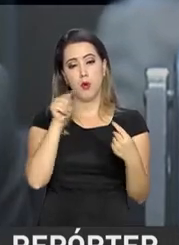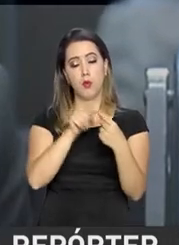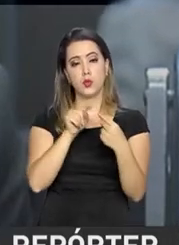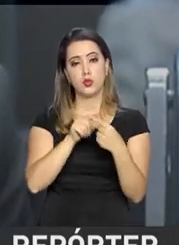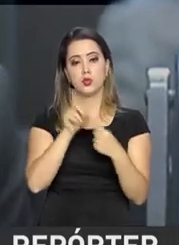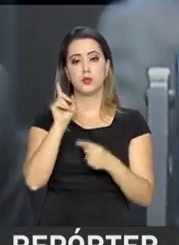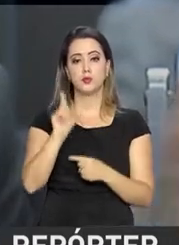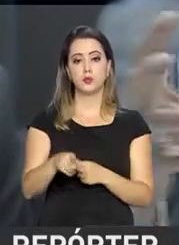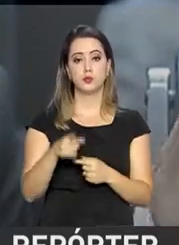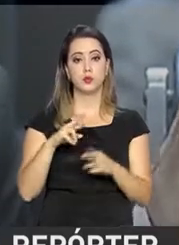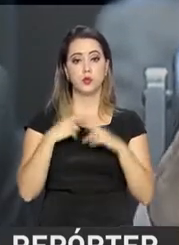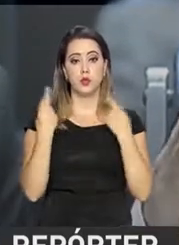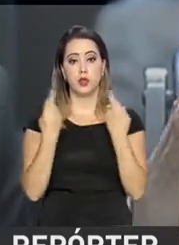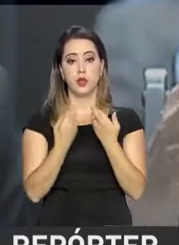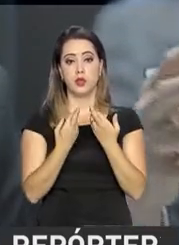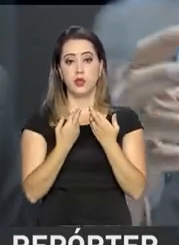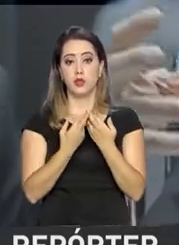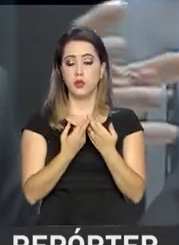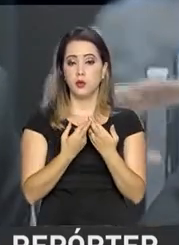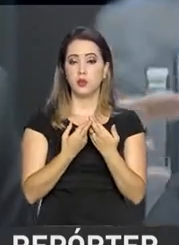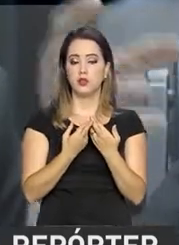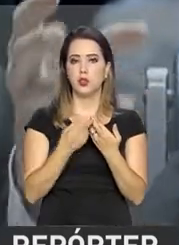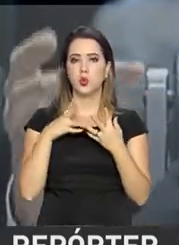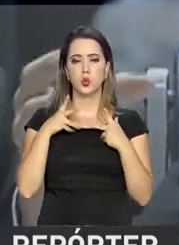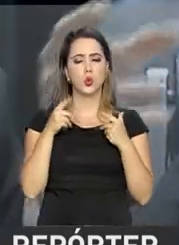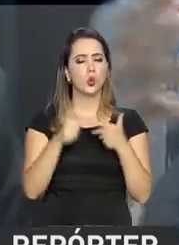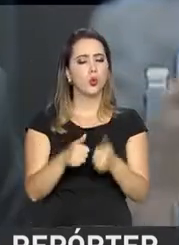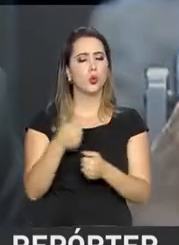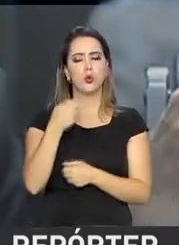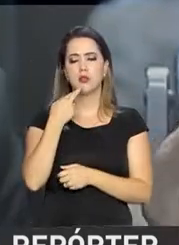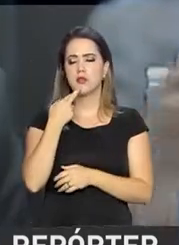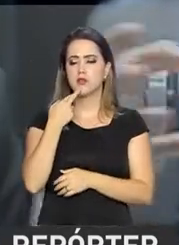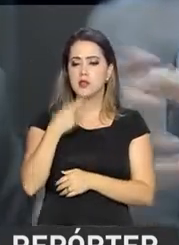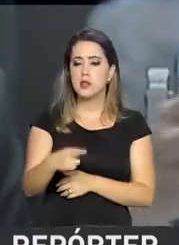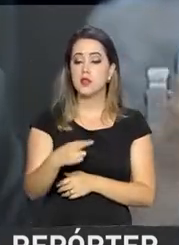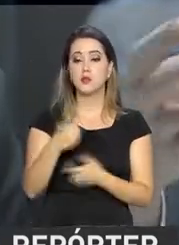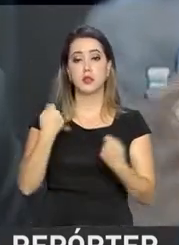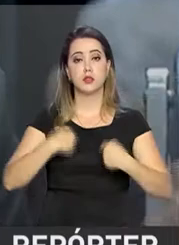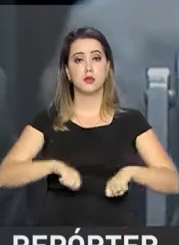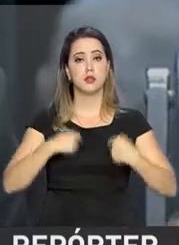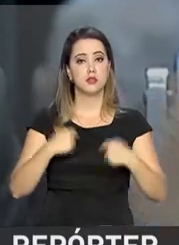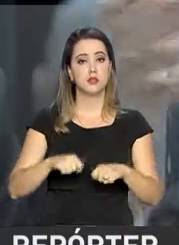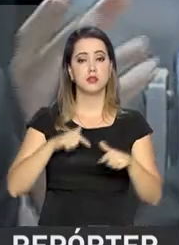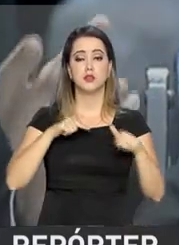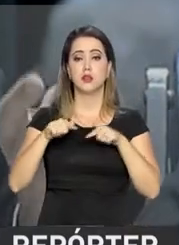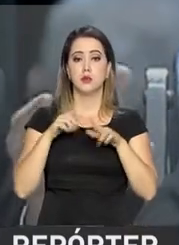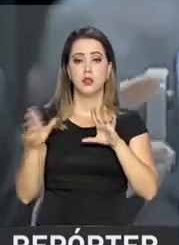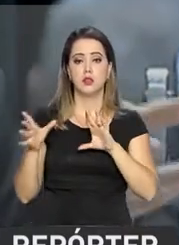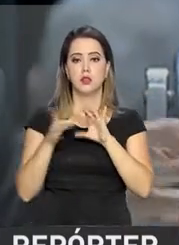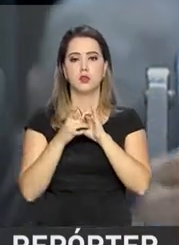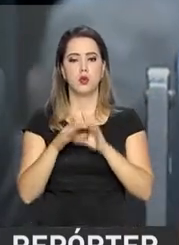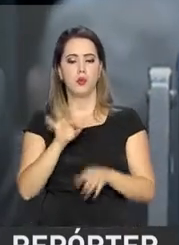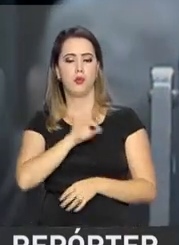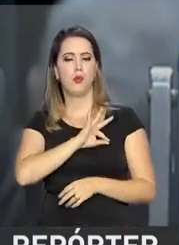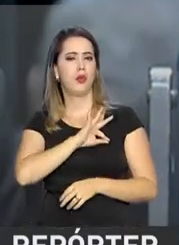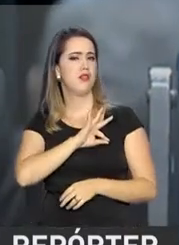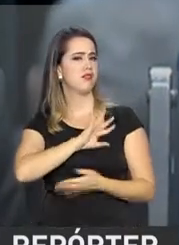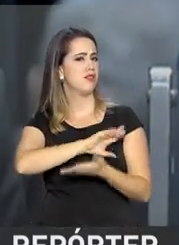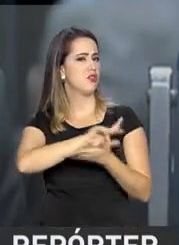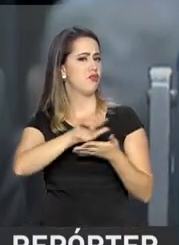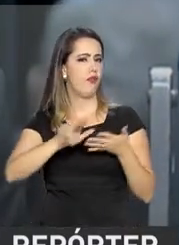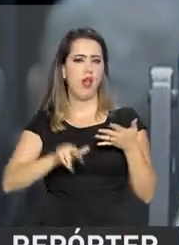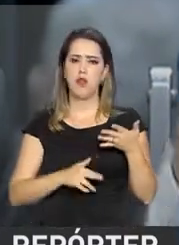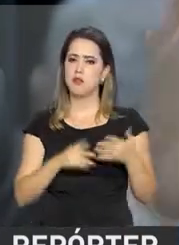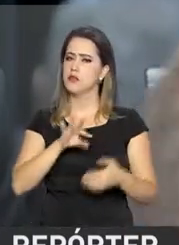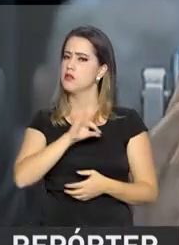lá, é reunir esforços. Reúna as pessoas que estão ali juntas para poder trabalharem. Polícia Federal, Polícia